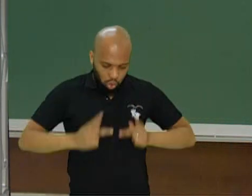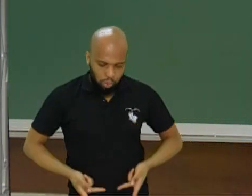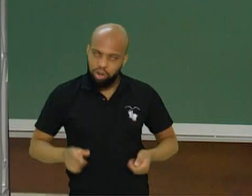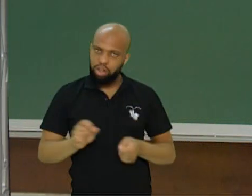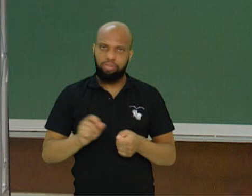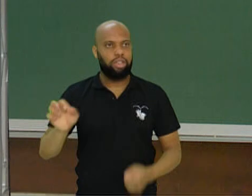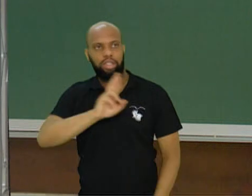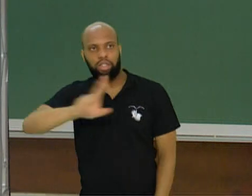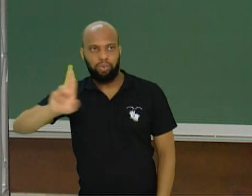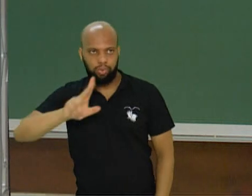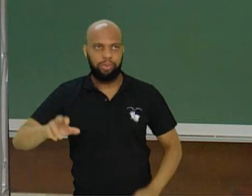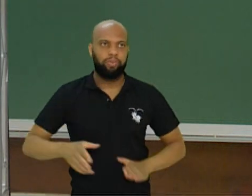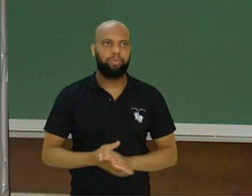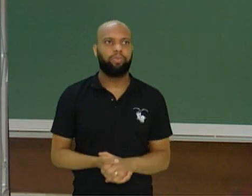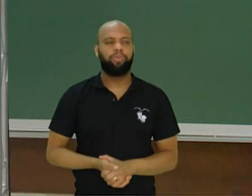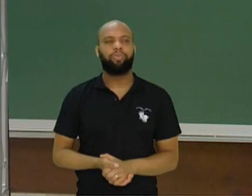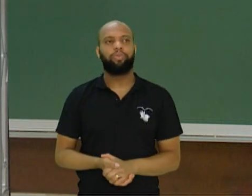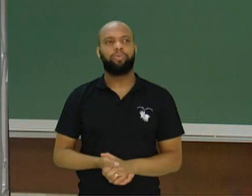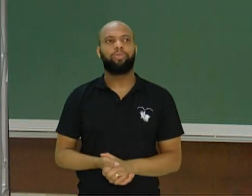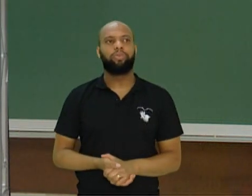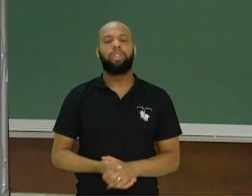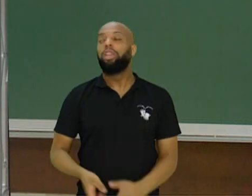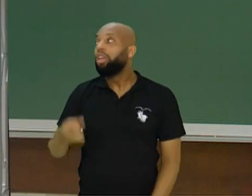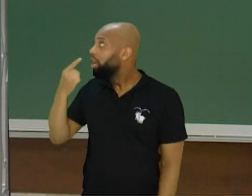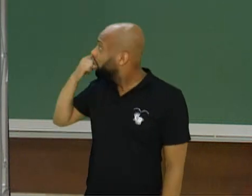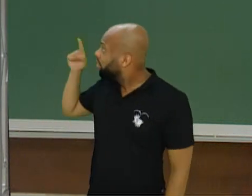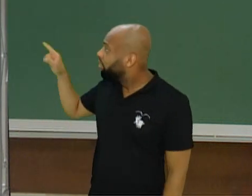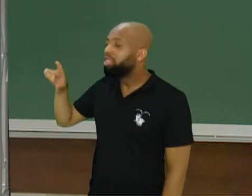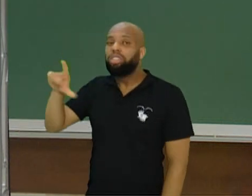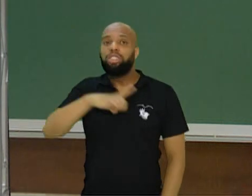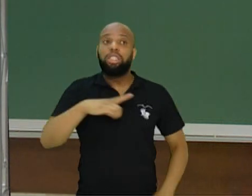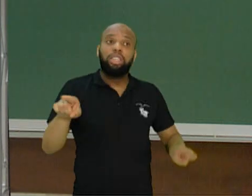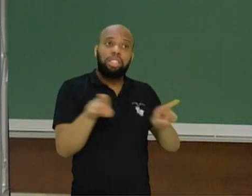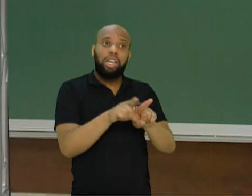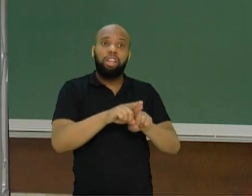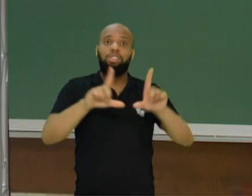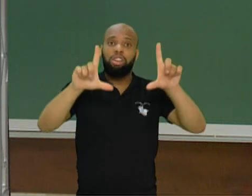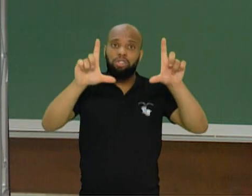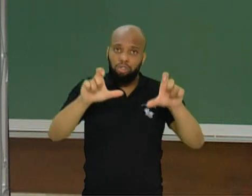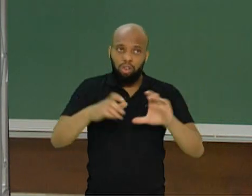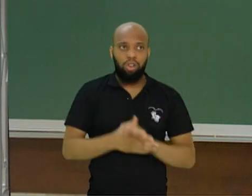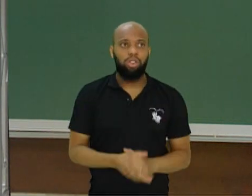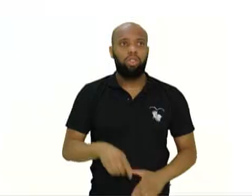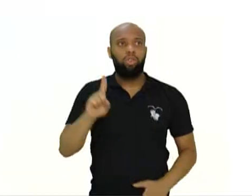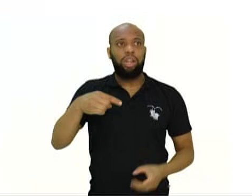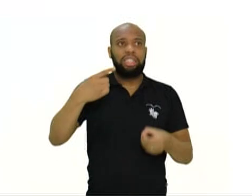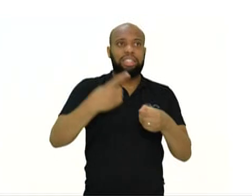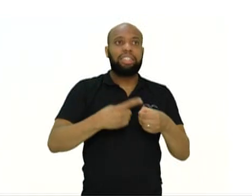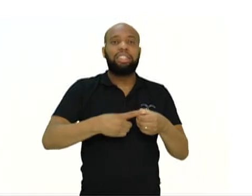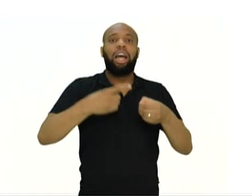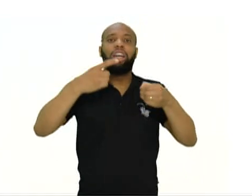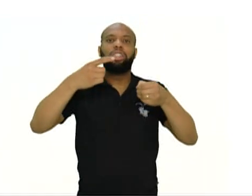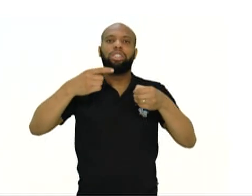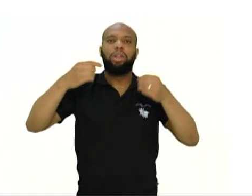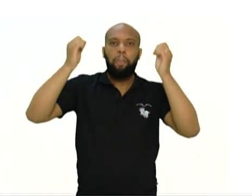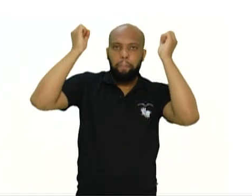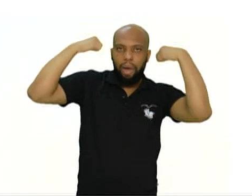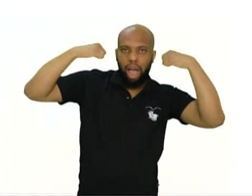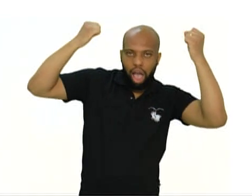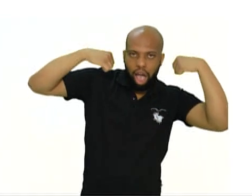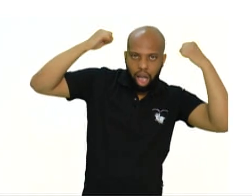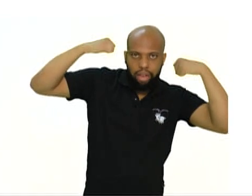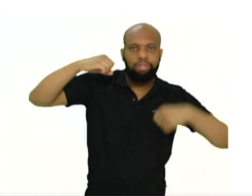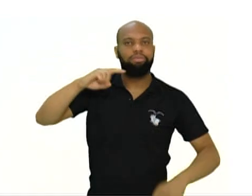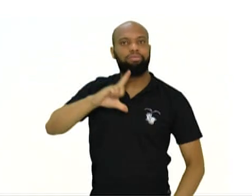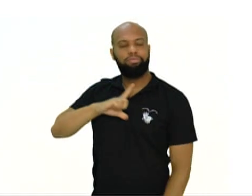que produz esse efeito. E aí nós temos aqui na fotografia, né, a cidade do México.